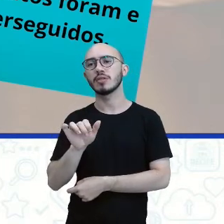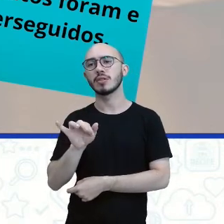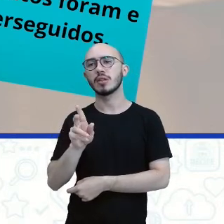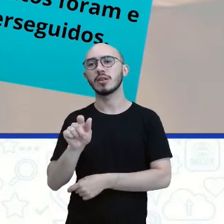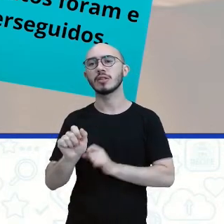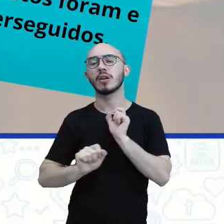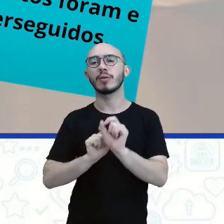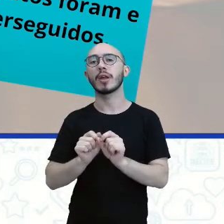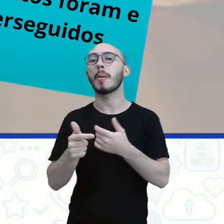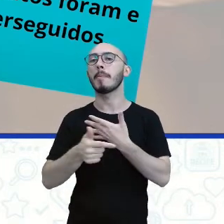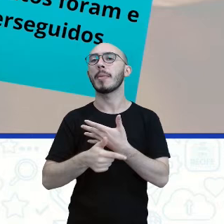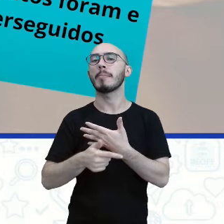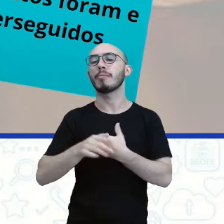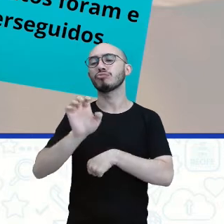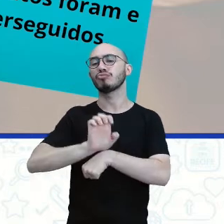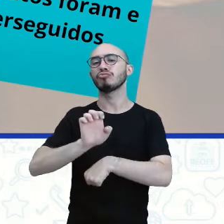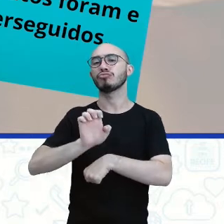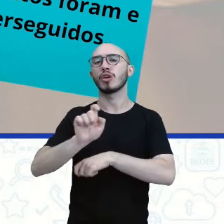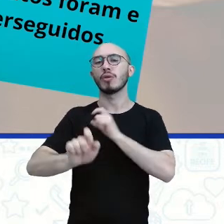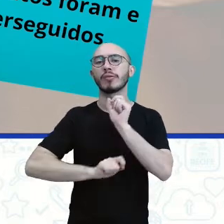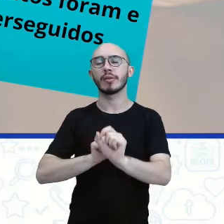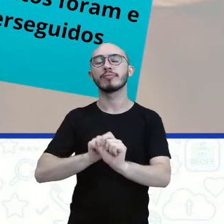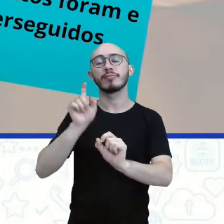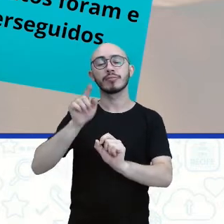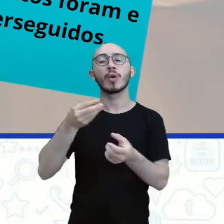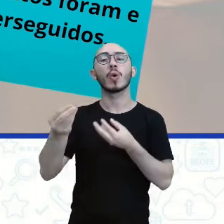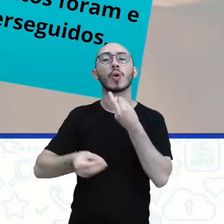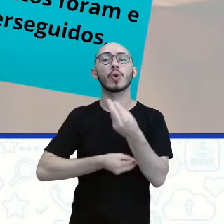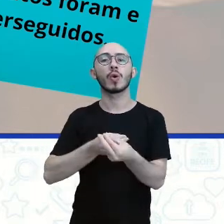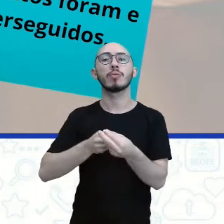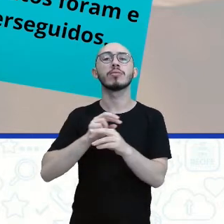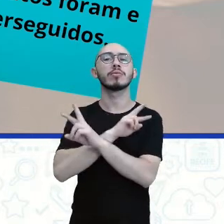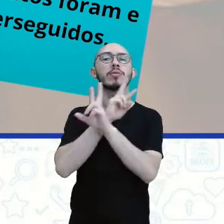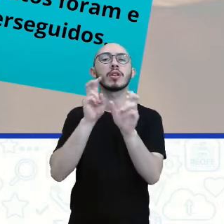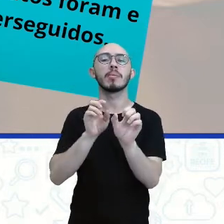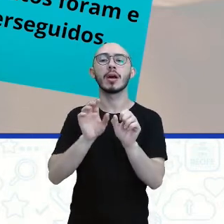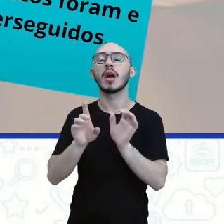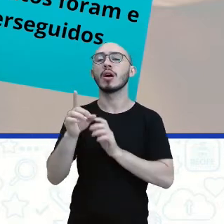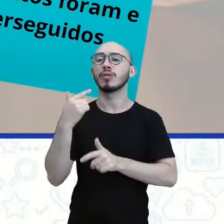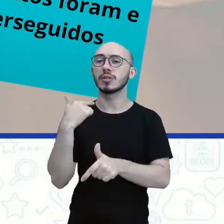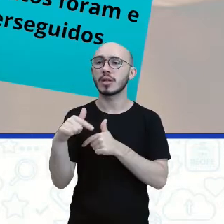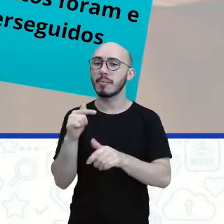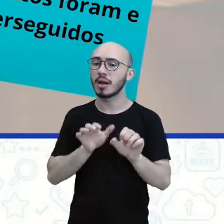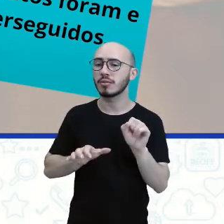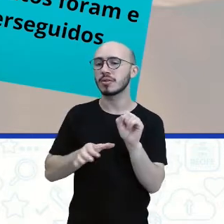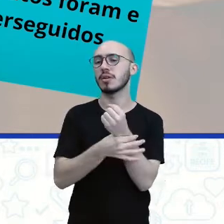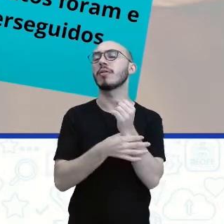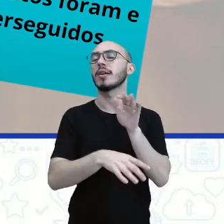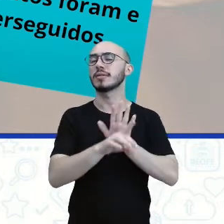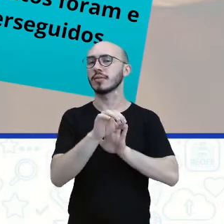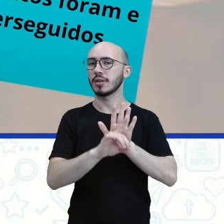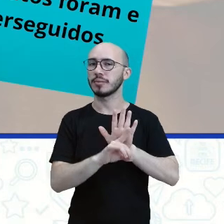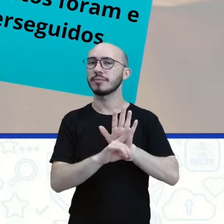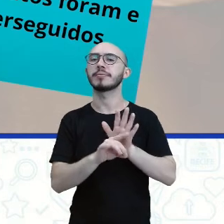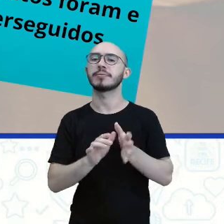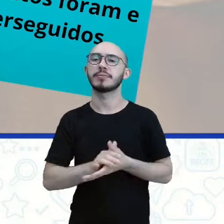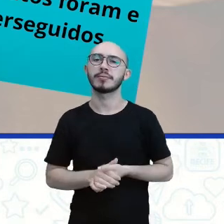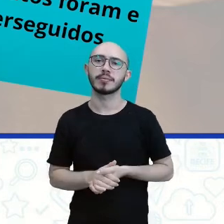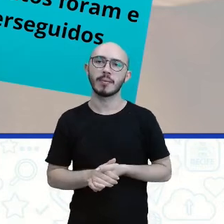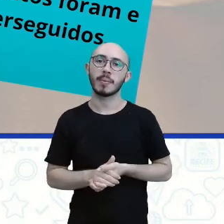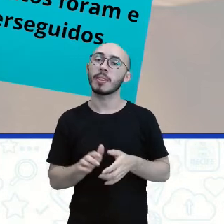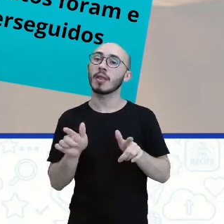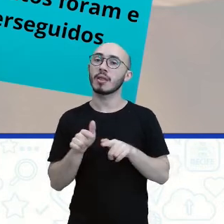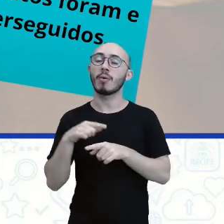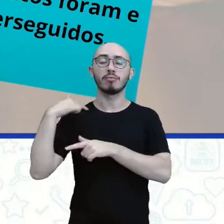que lida com a ideia da segurança do trabalho, dos direitos do trabalho. Então, essa é